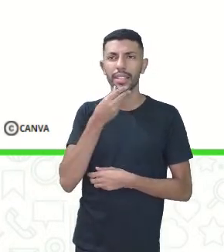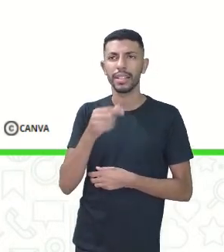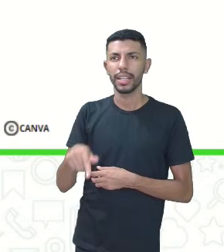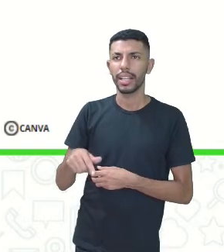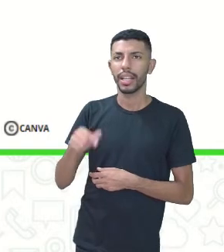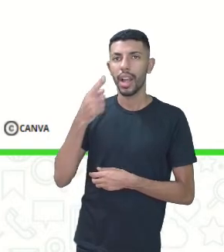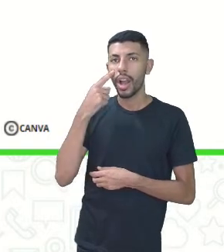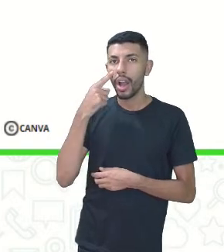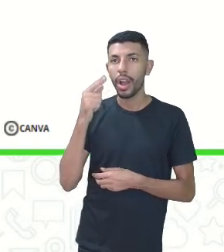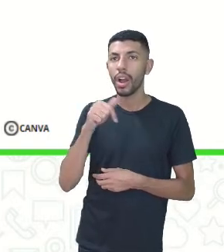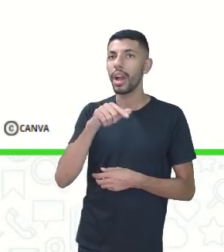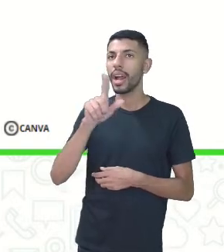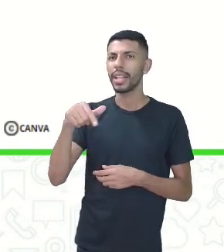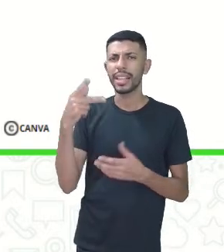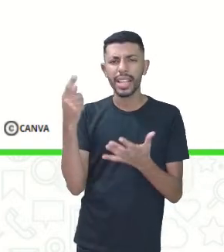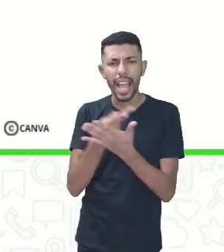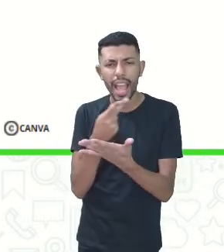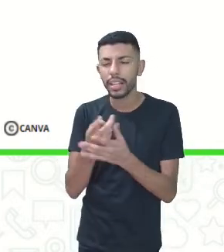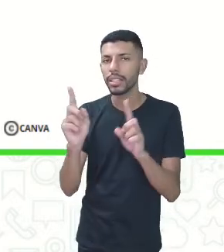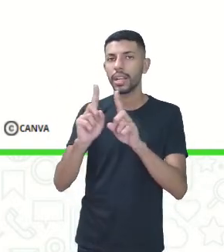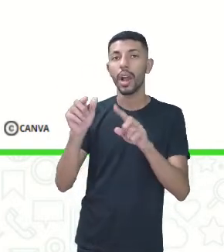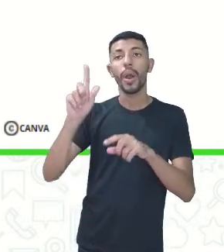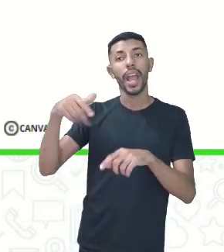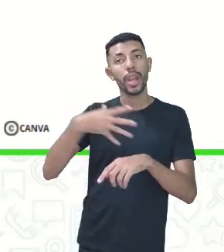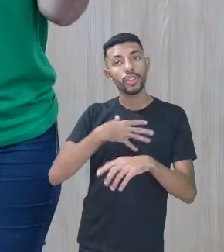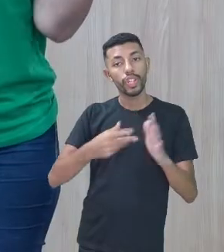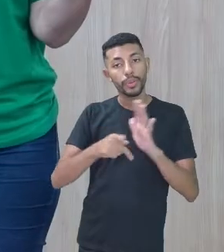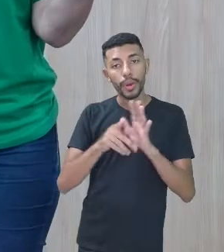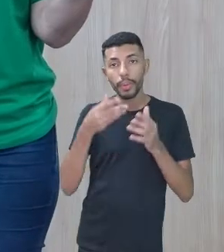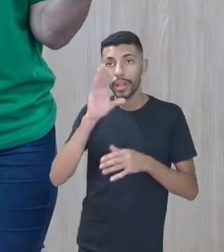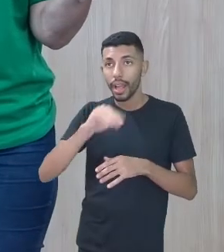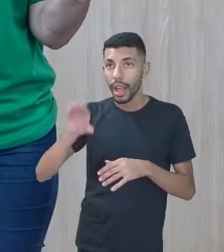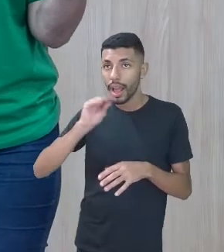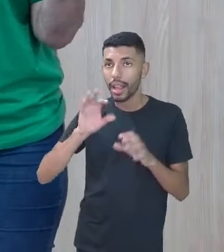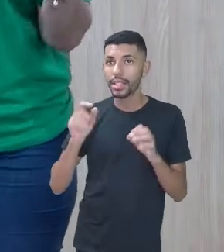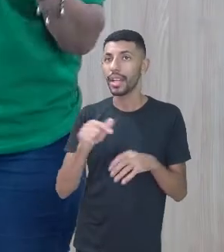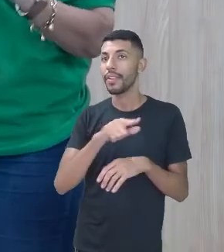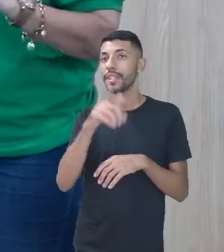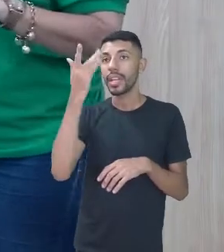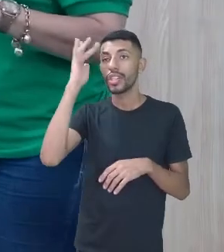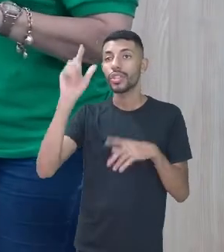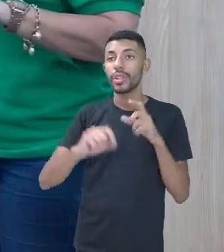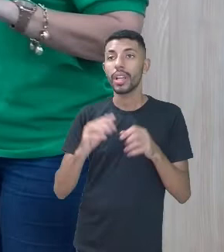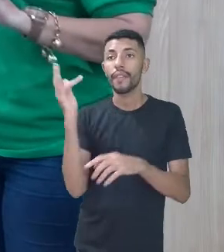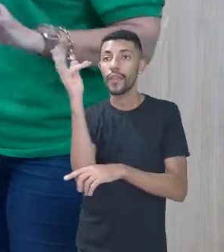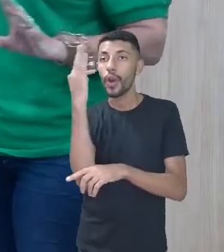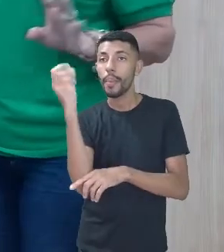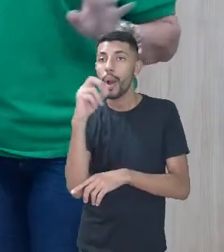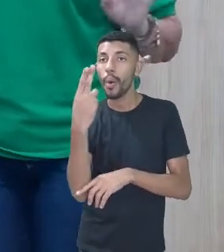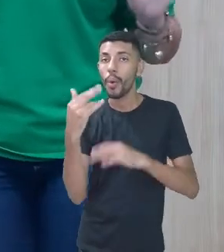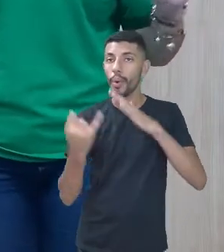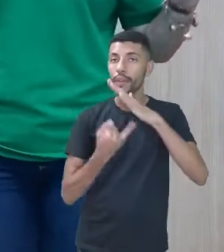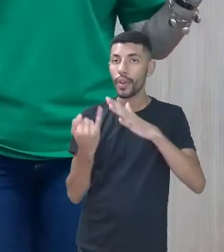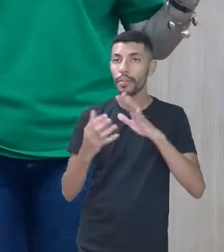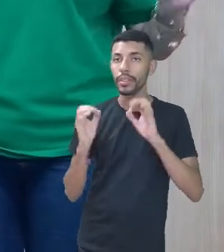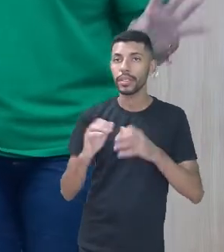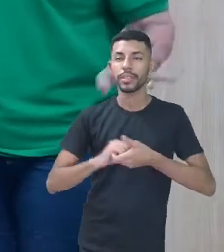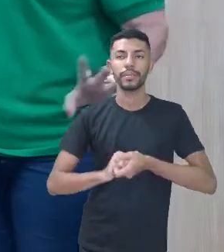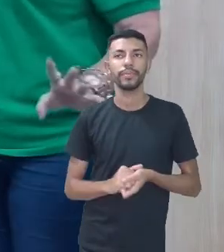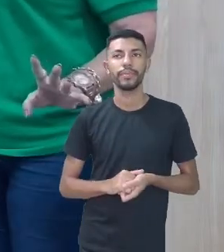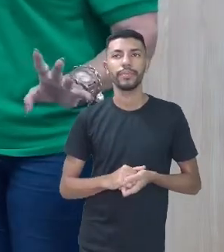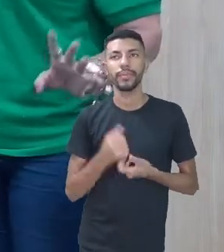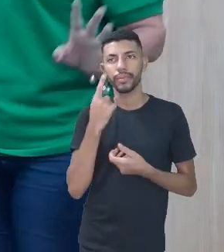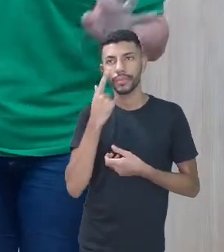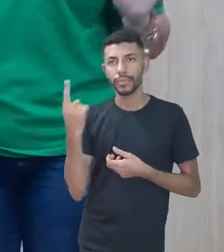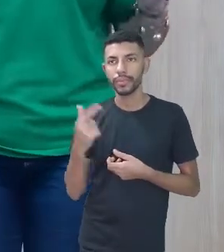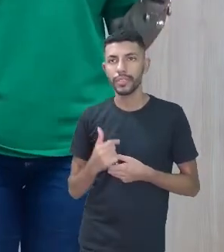falar. Vocês não estão entendendo? Então, vocês acham que é formal ou informal? Os meninos estão aqui.